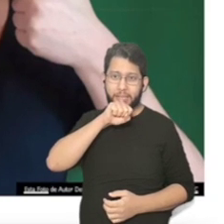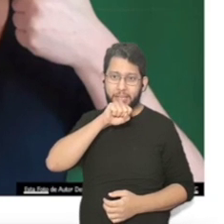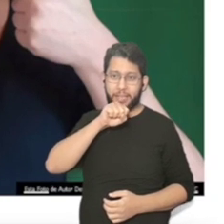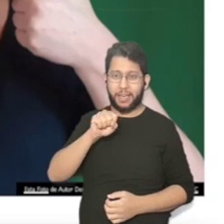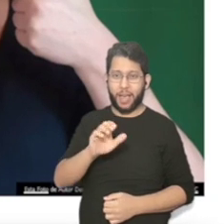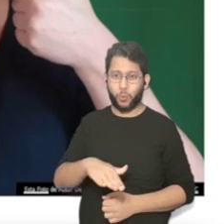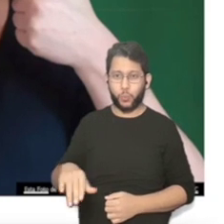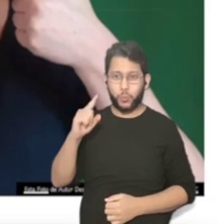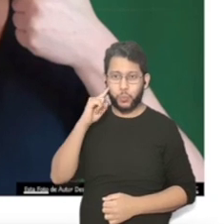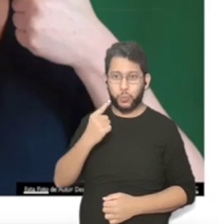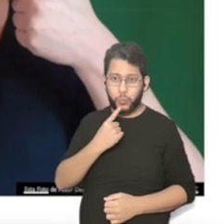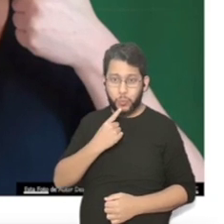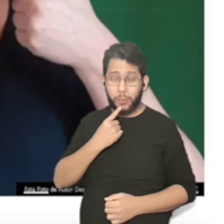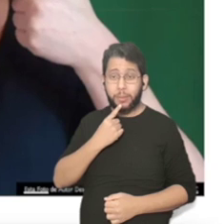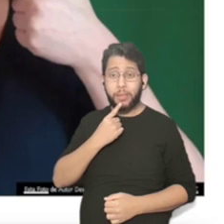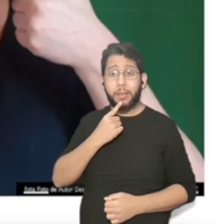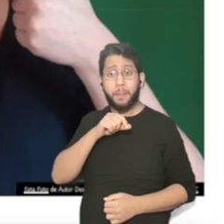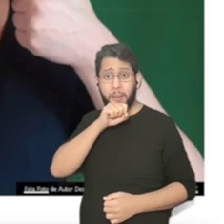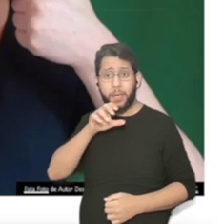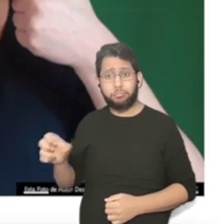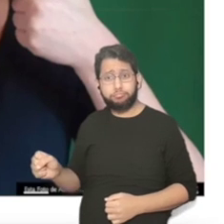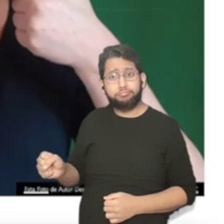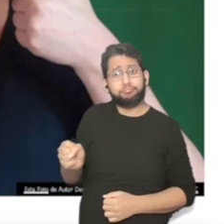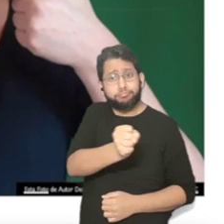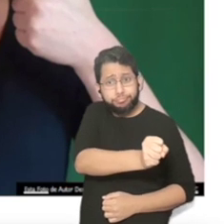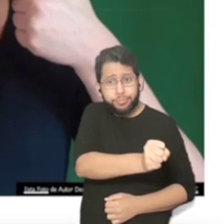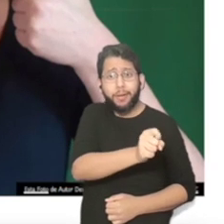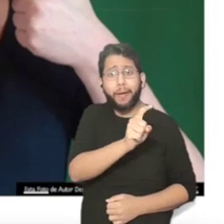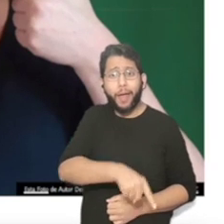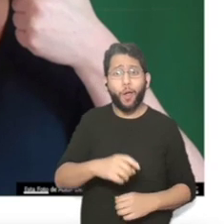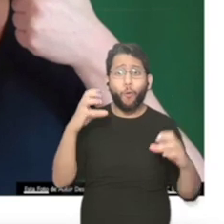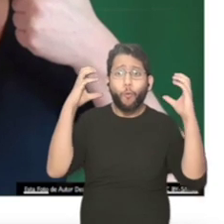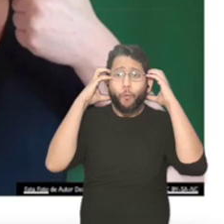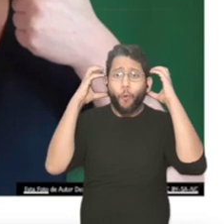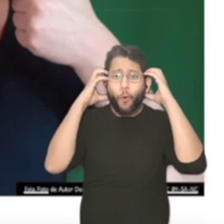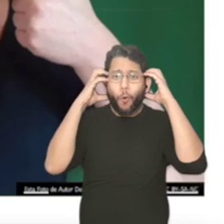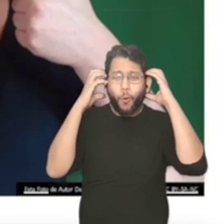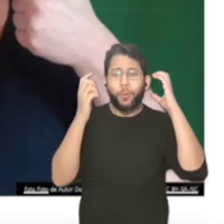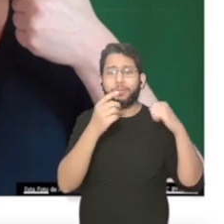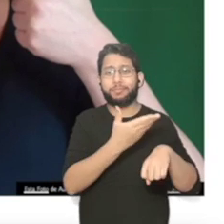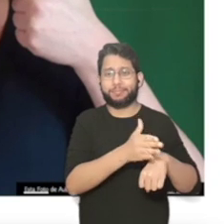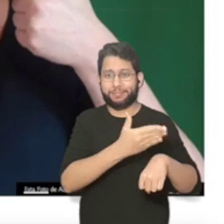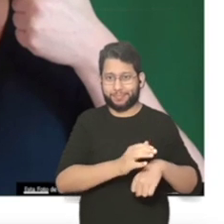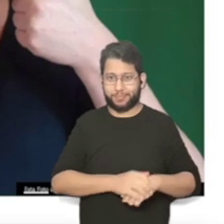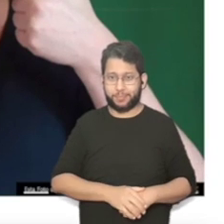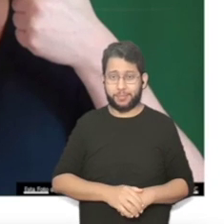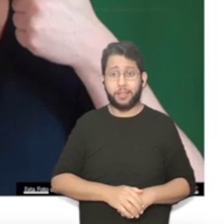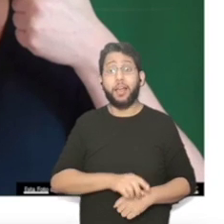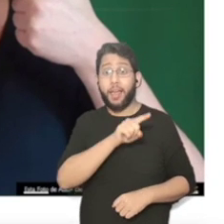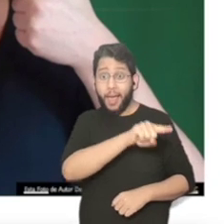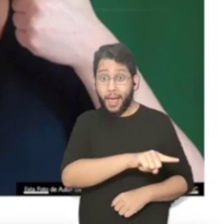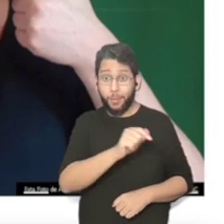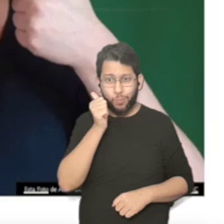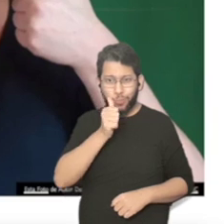aluno surdo leva o filho para uma terapia fonoaudiológica e nessa terapia a fono vai dizer para ele que não recomenda o uso de língua de sinais